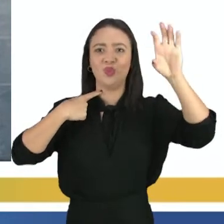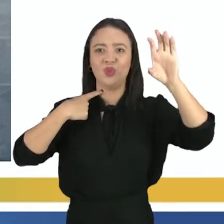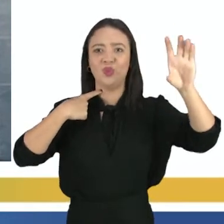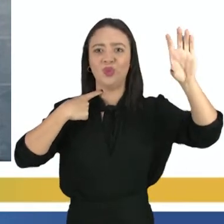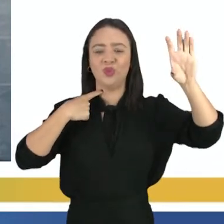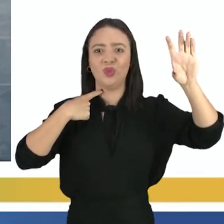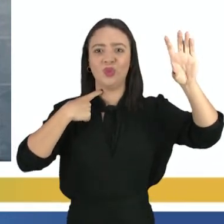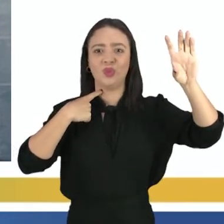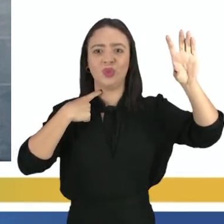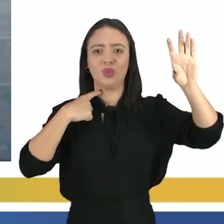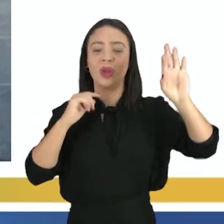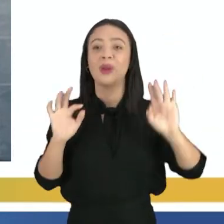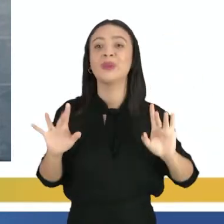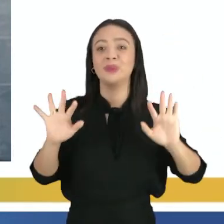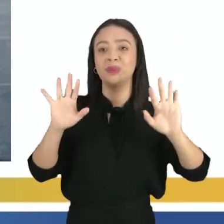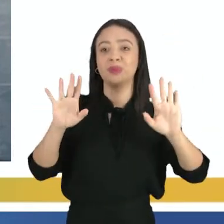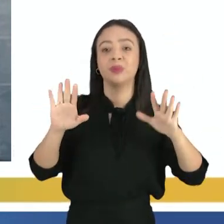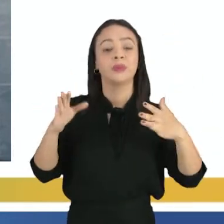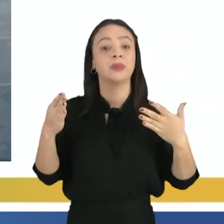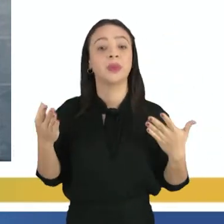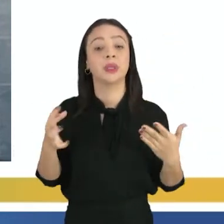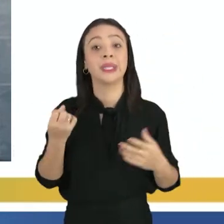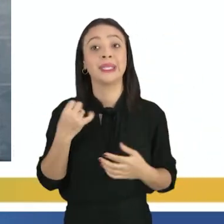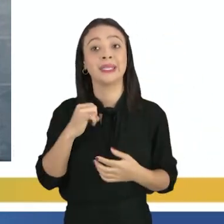forma de vapor, né? E aí,